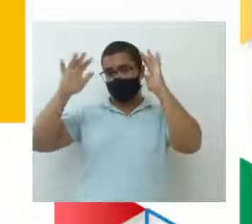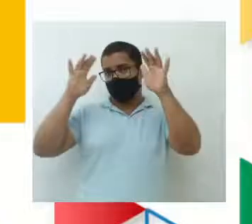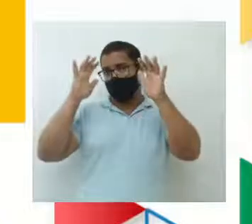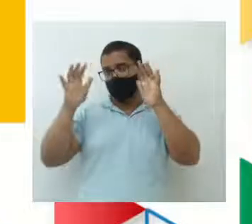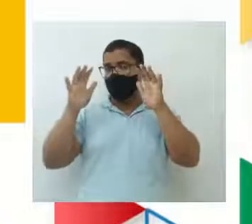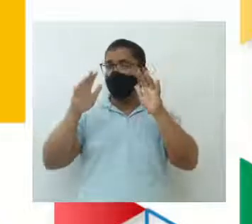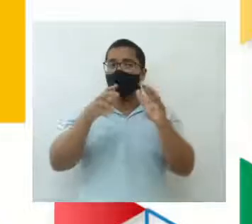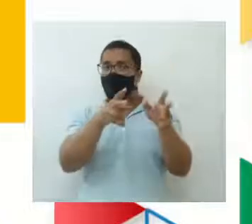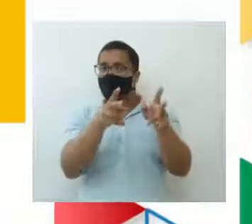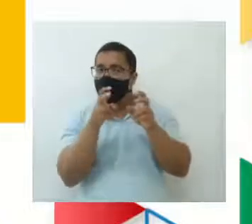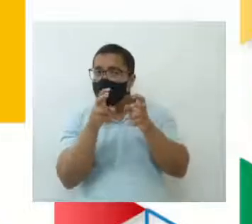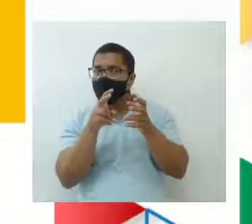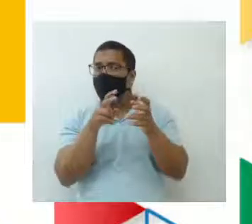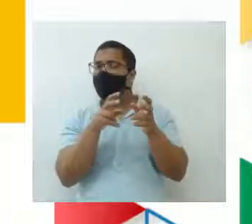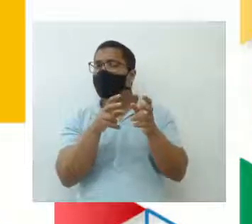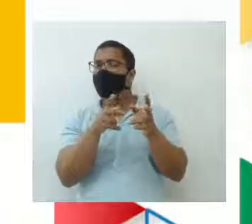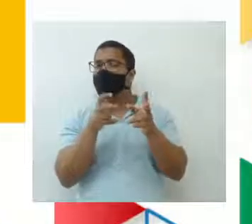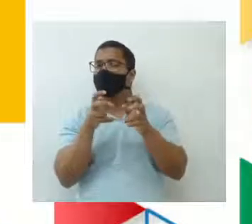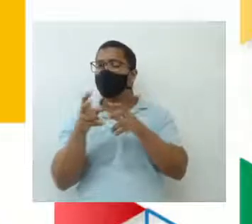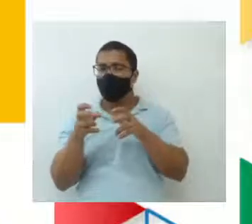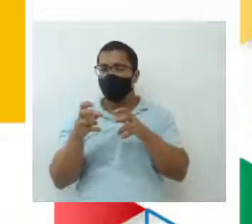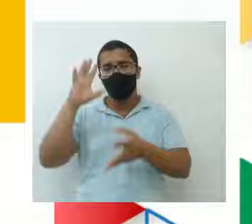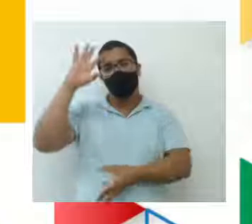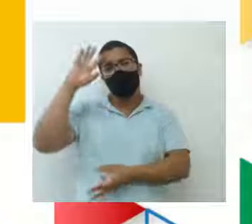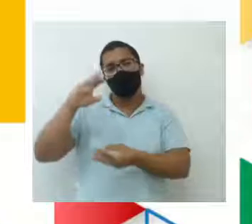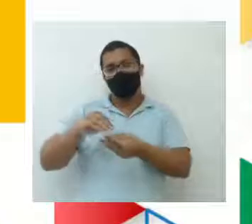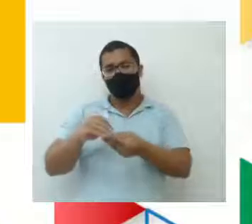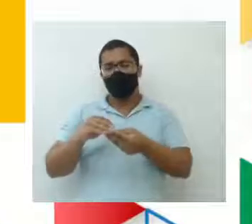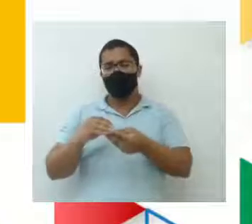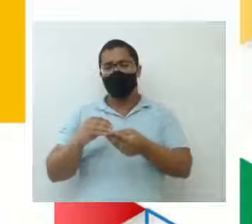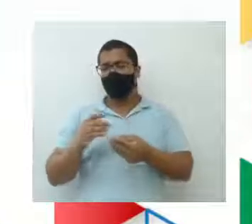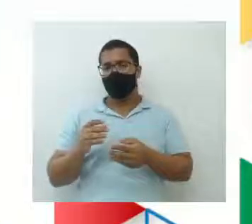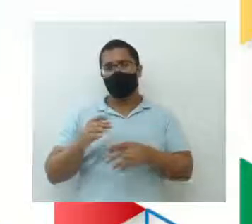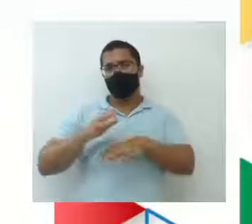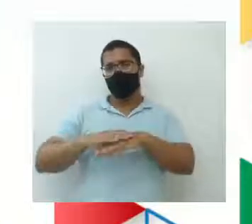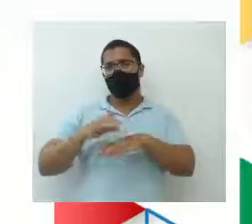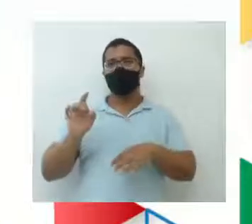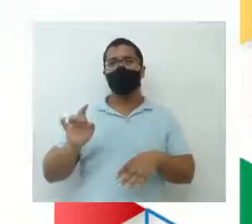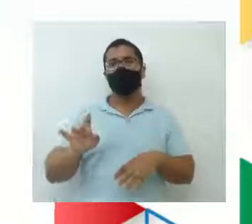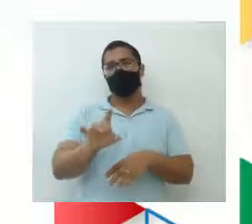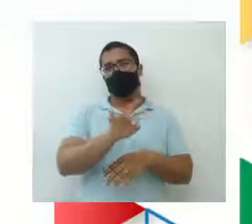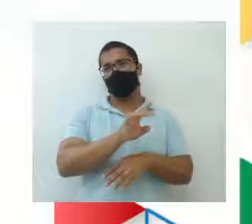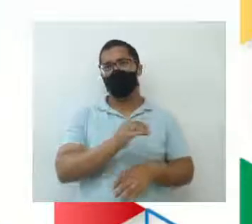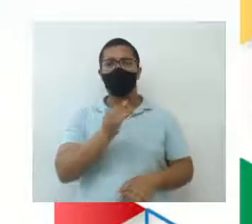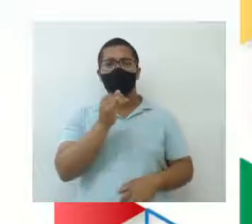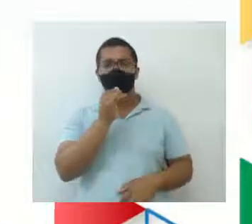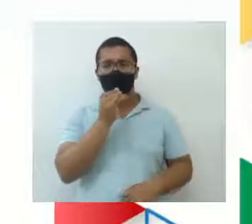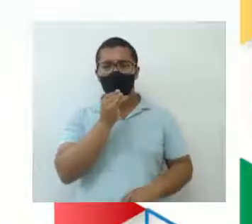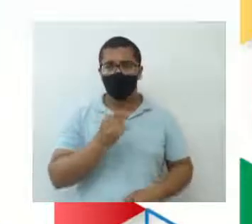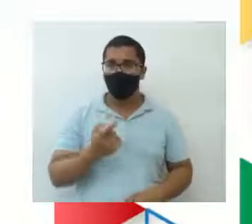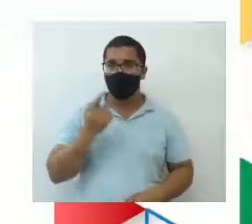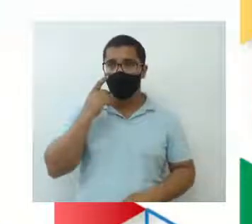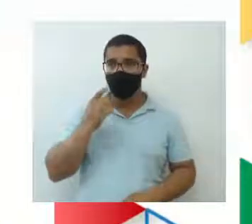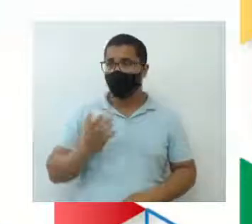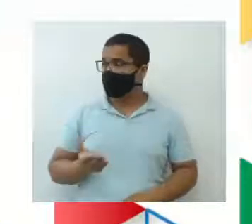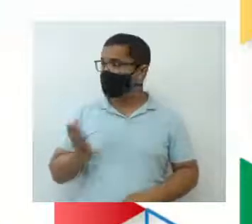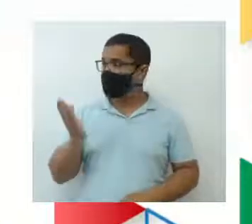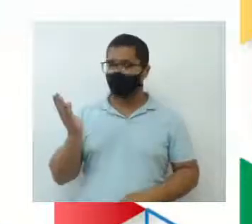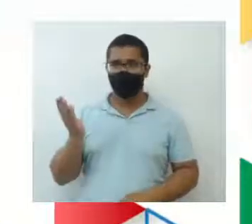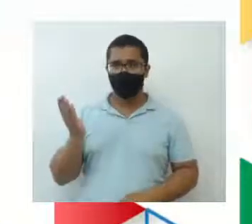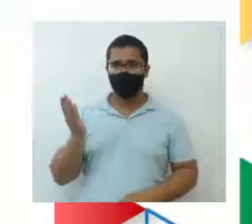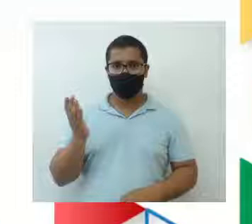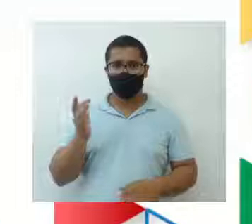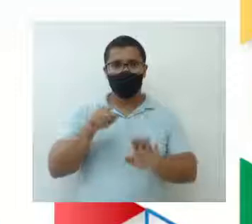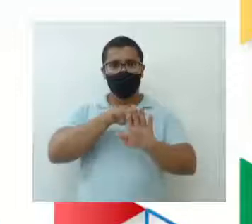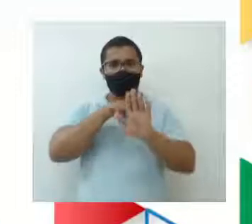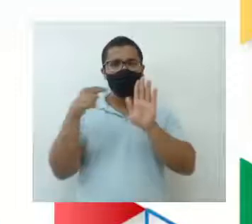fenômenos única e exclusivamente, tal qual eles aparecem. E aqui nós temos essa relação. Olha essa metáfora que